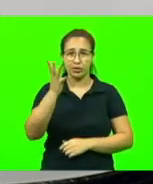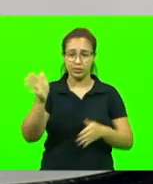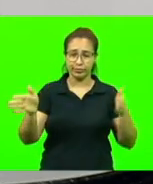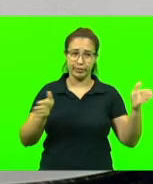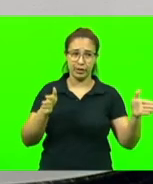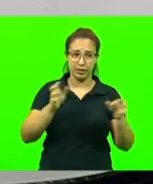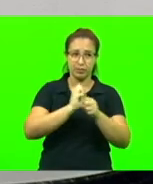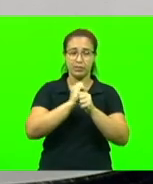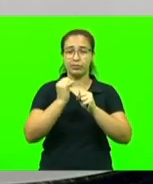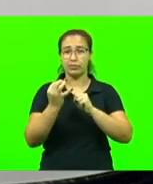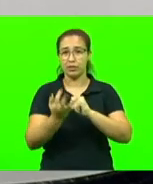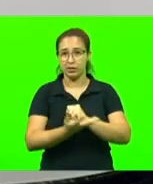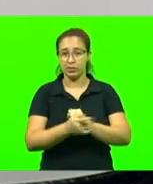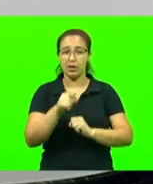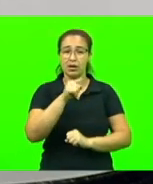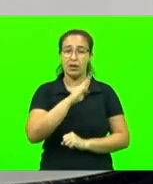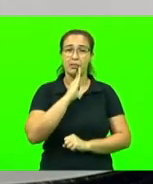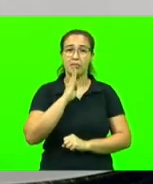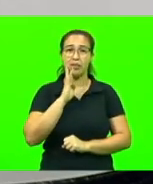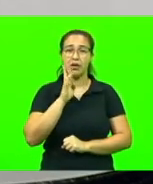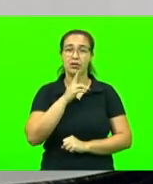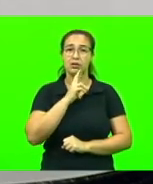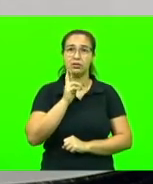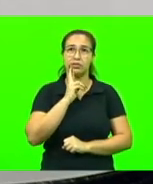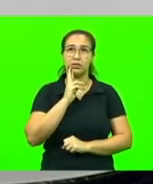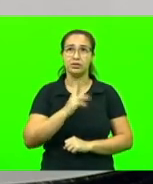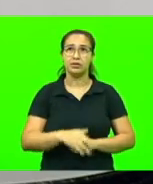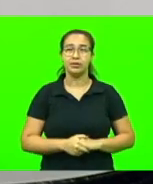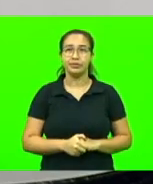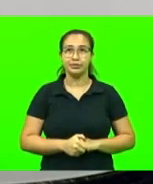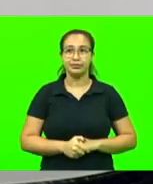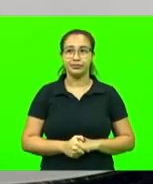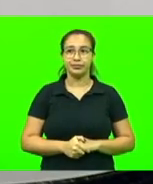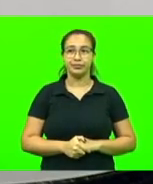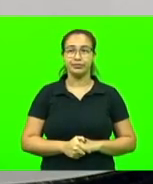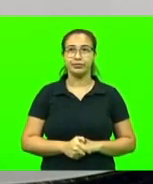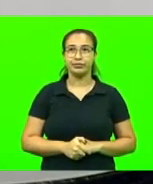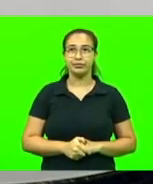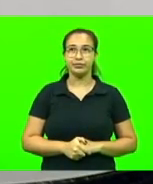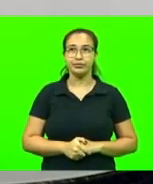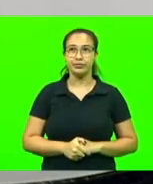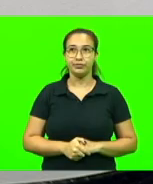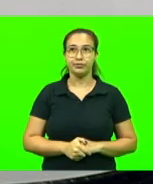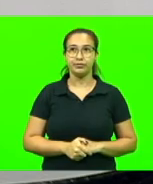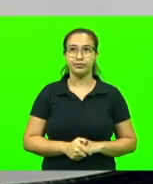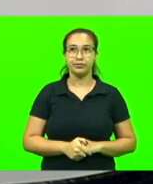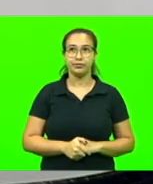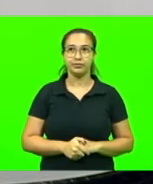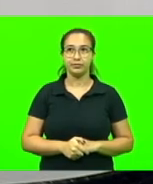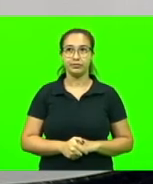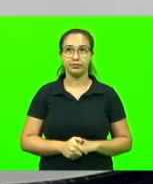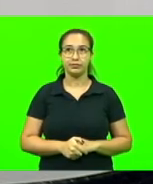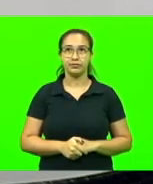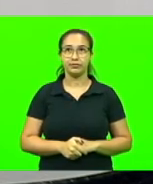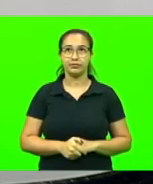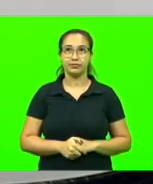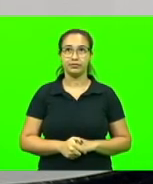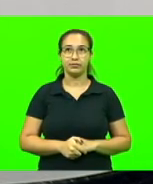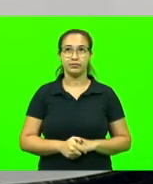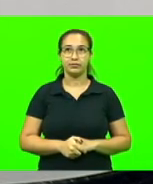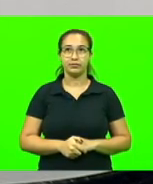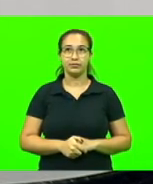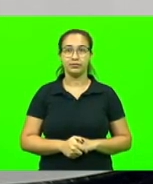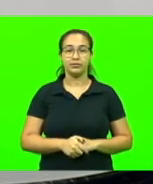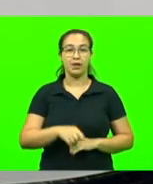sabe que o setor de bares e restaurantes... Mais um minuto, deputada Paulina. Obrigado, senhor presidente, para concluir. Que